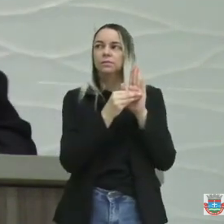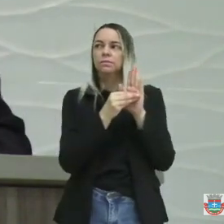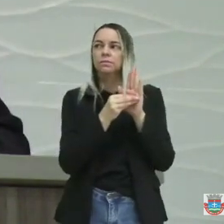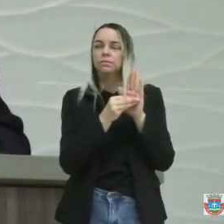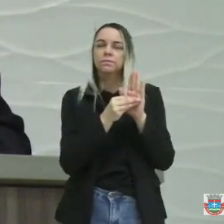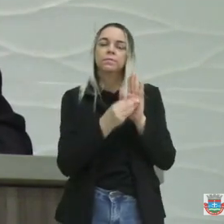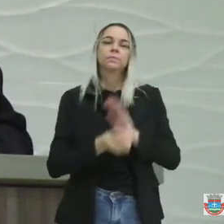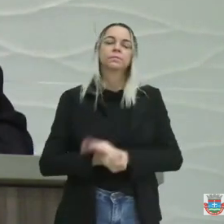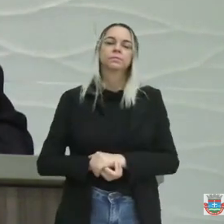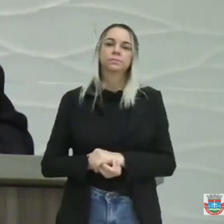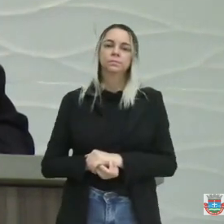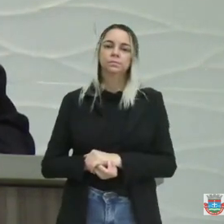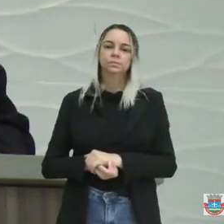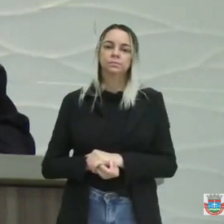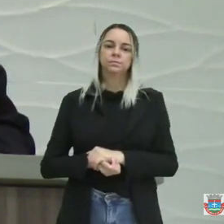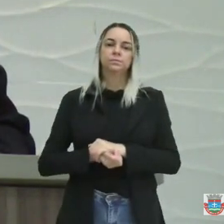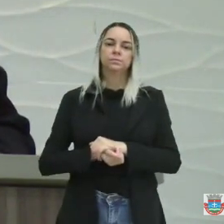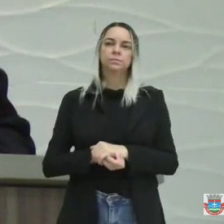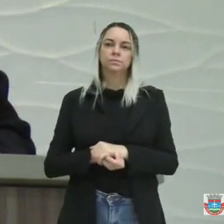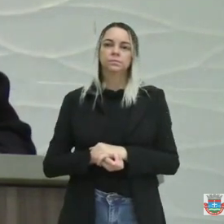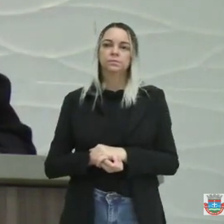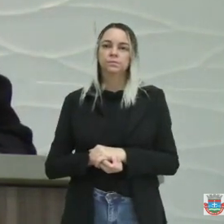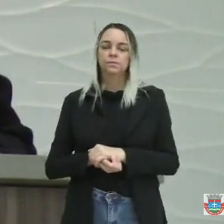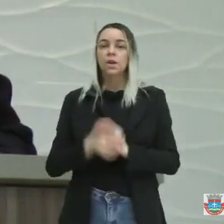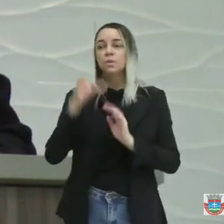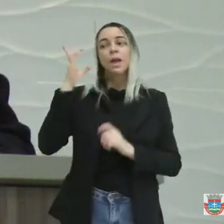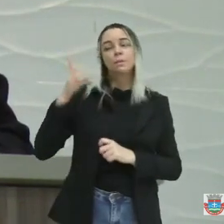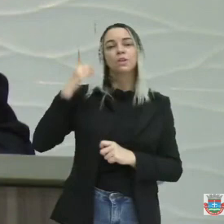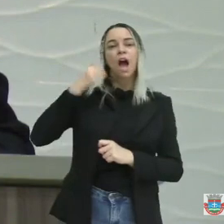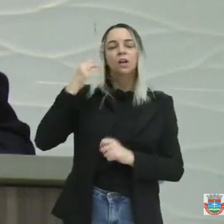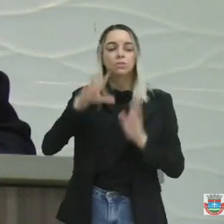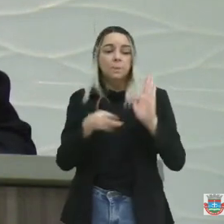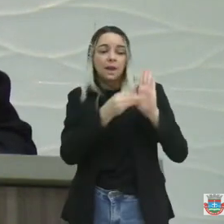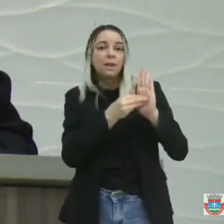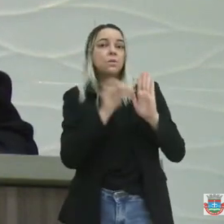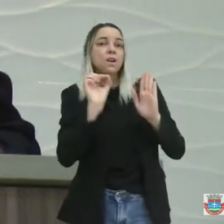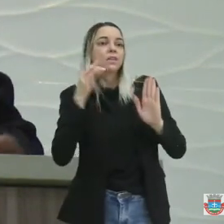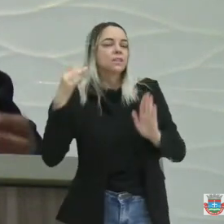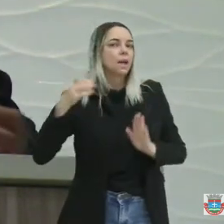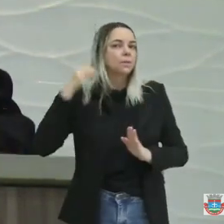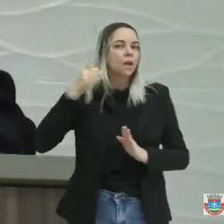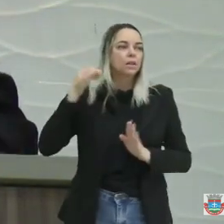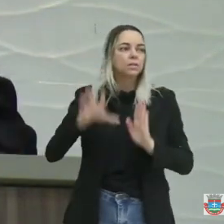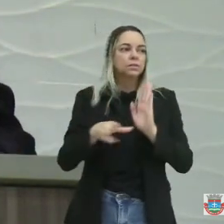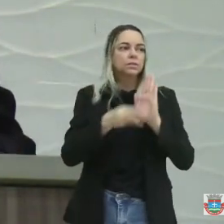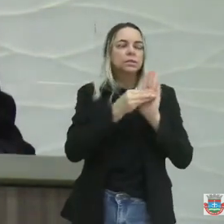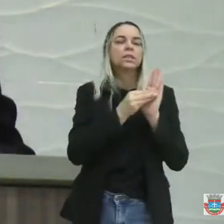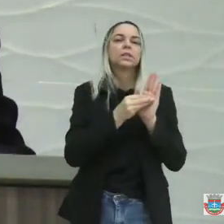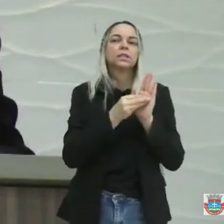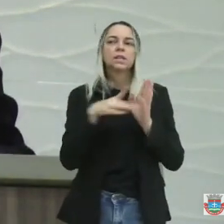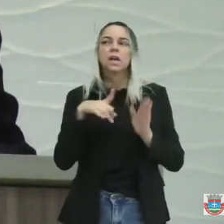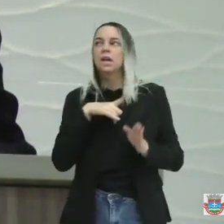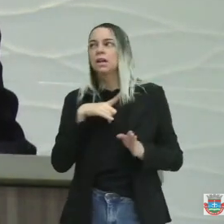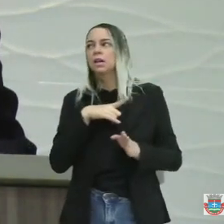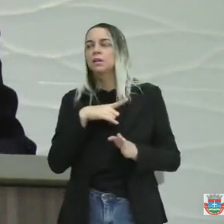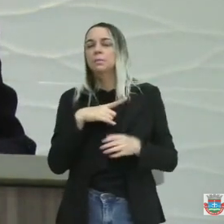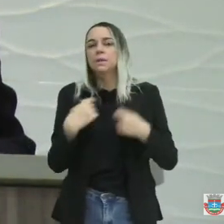Essa emenda é do deputado, é uma emenda que tem que ser